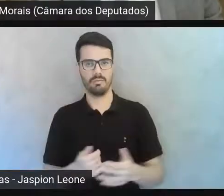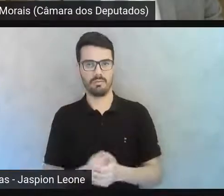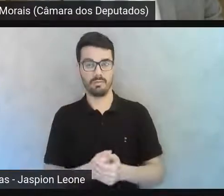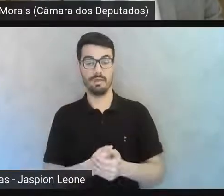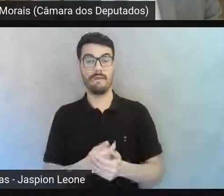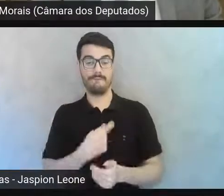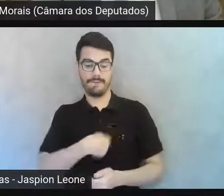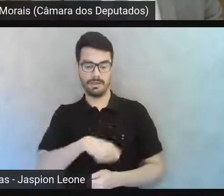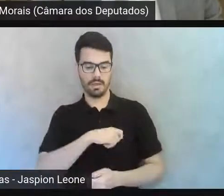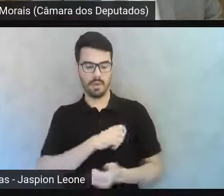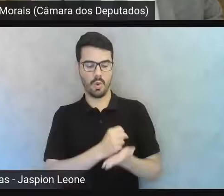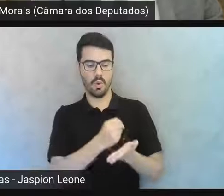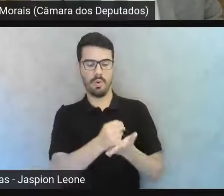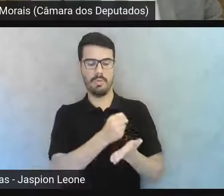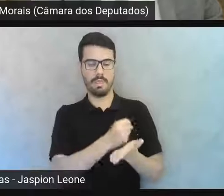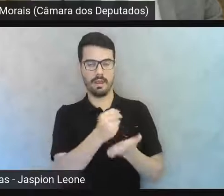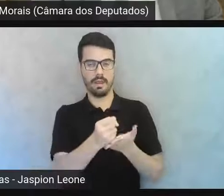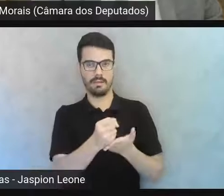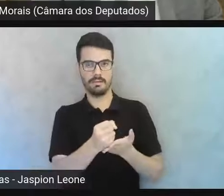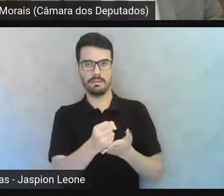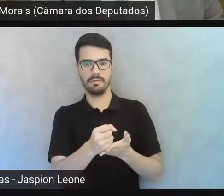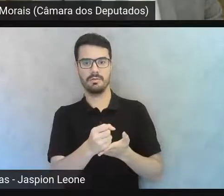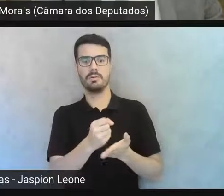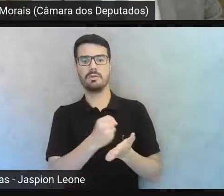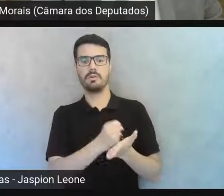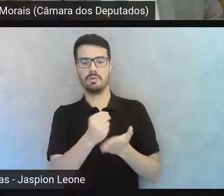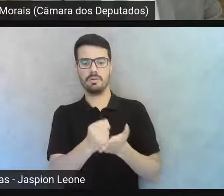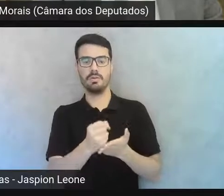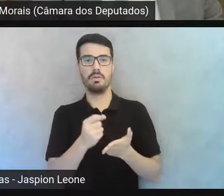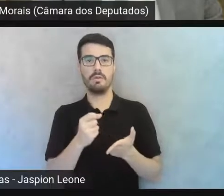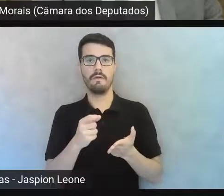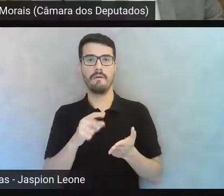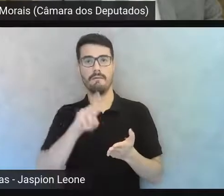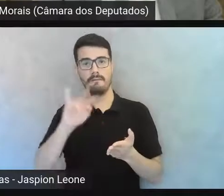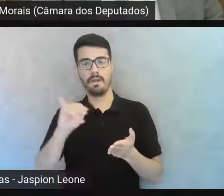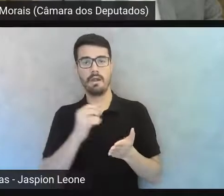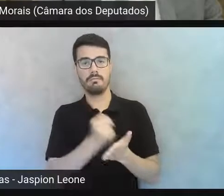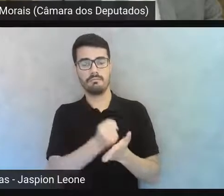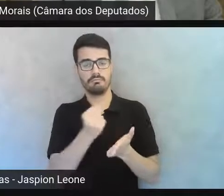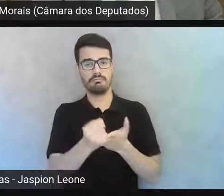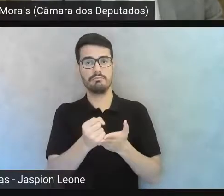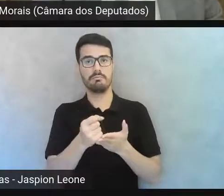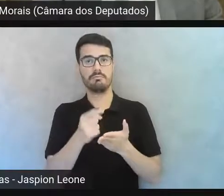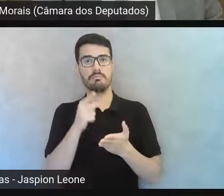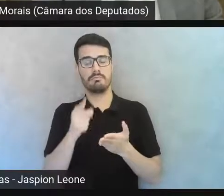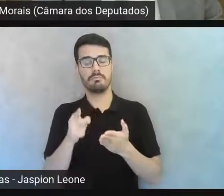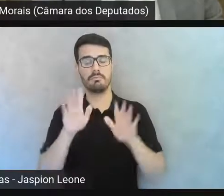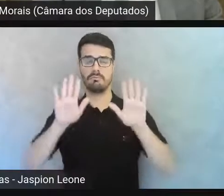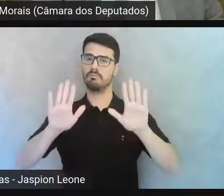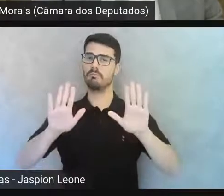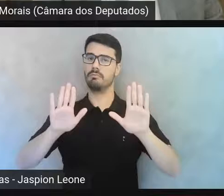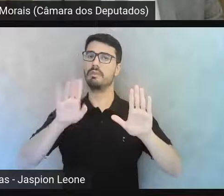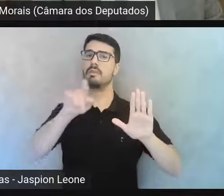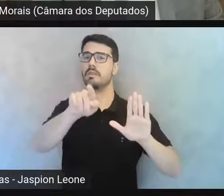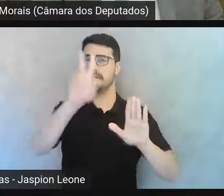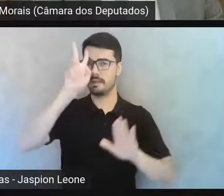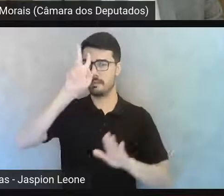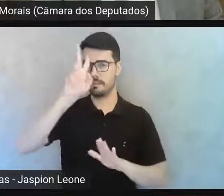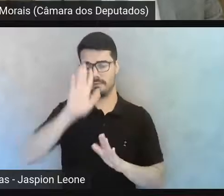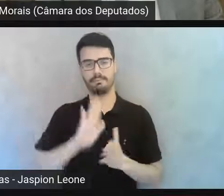contrato, eles passavam a partir das orientações da administração, vão ficar